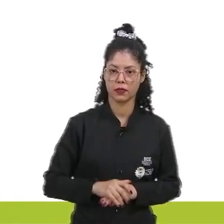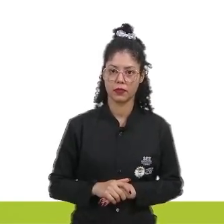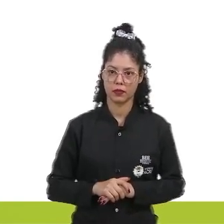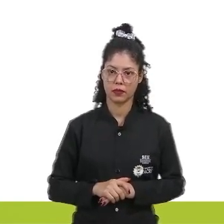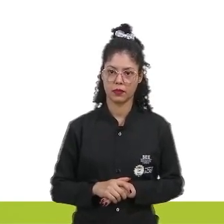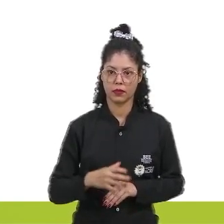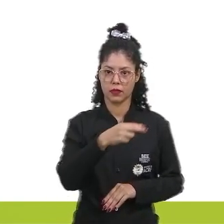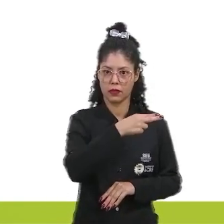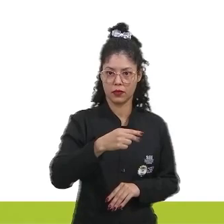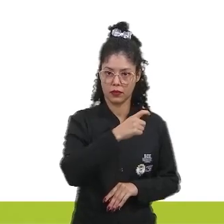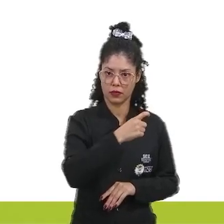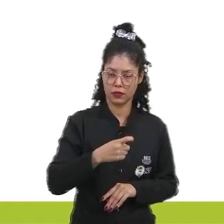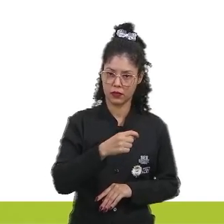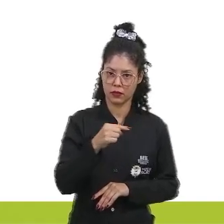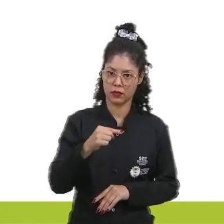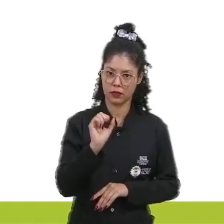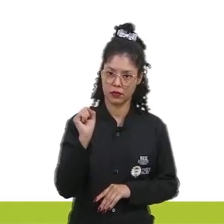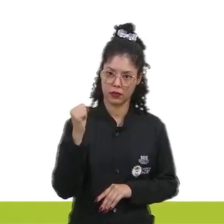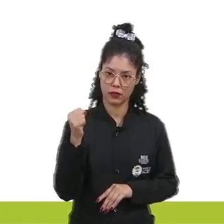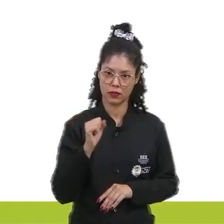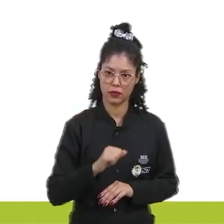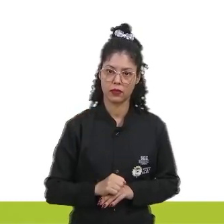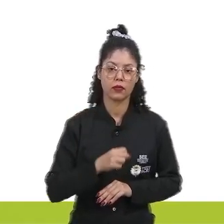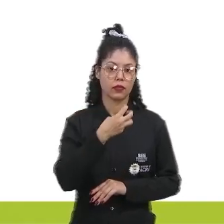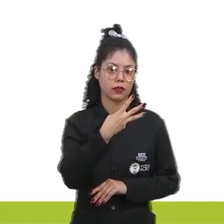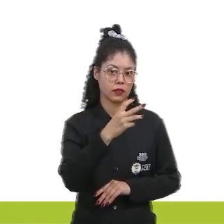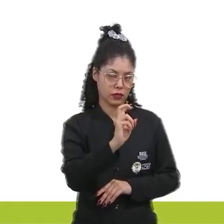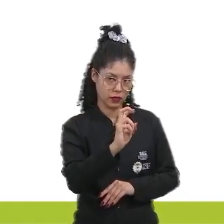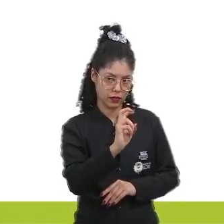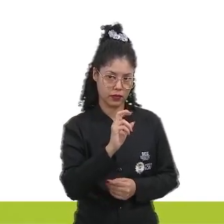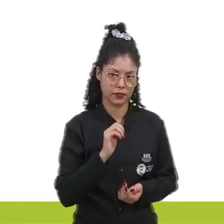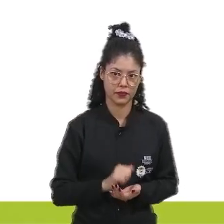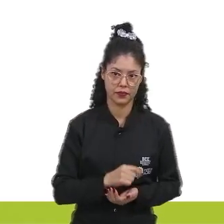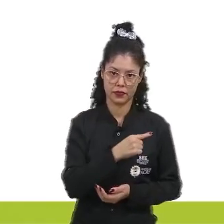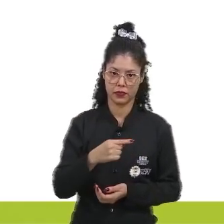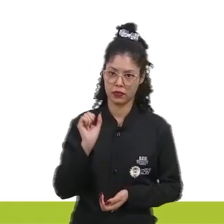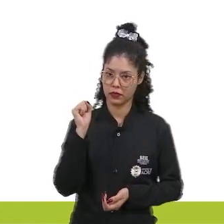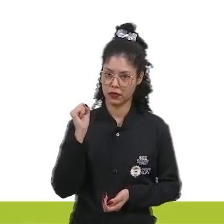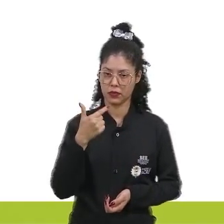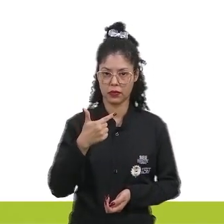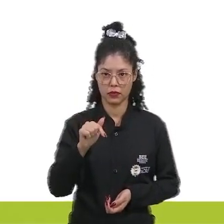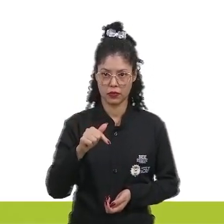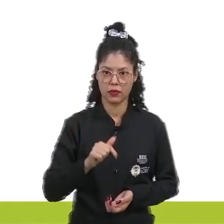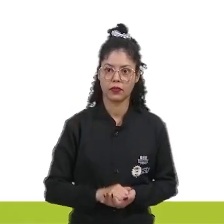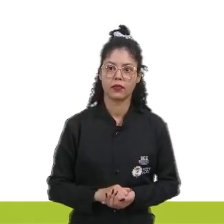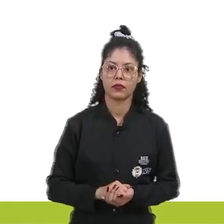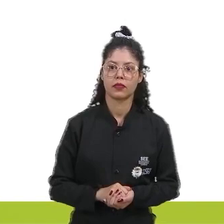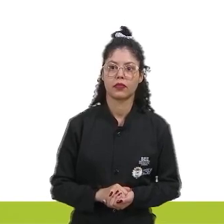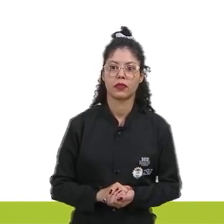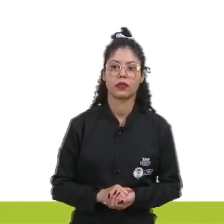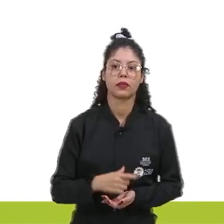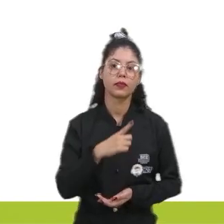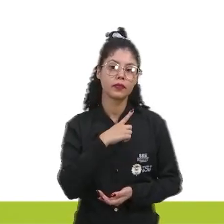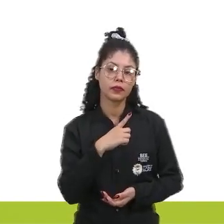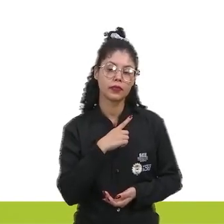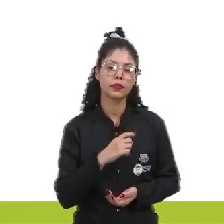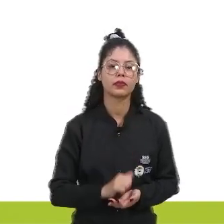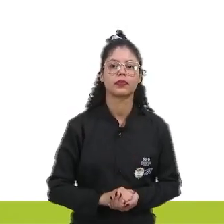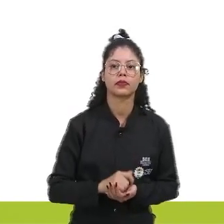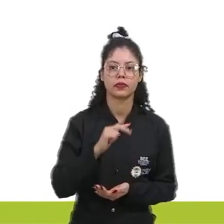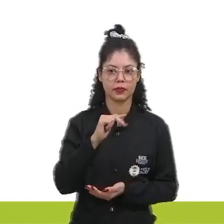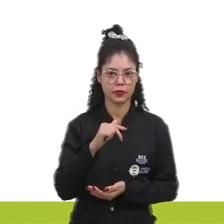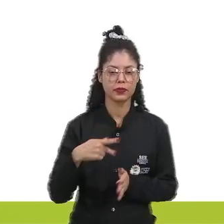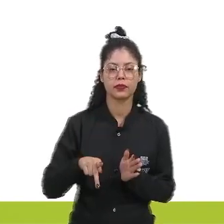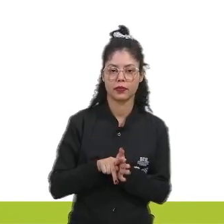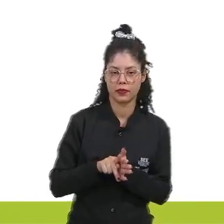é igual a x menos 8, onde o x vale 35. 35 menos 8, 27. 27 é o quê? A idade